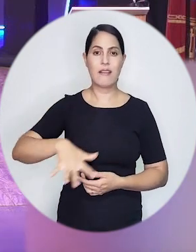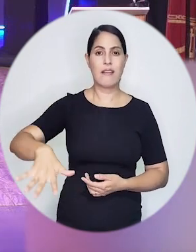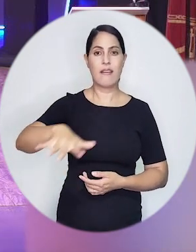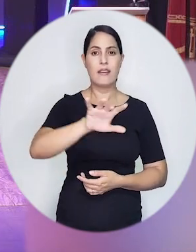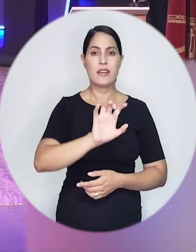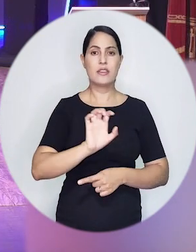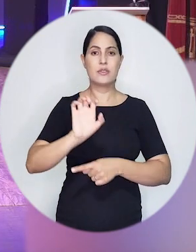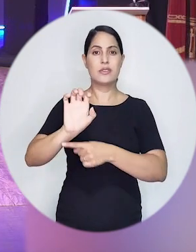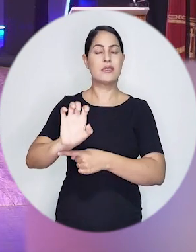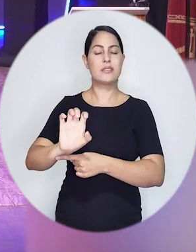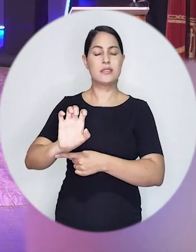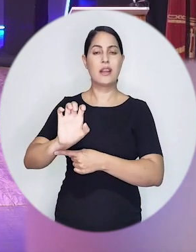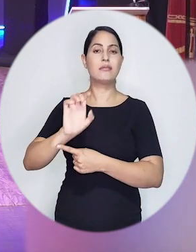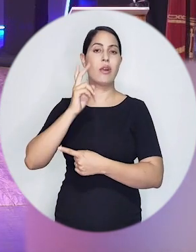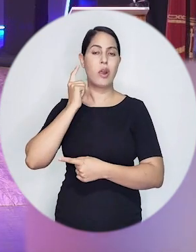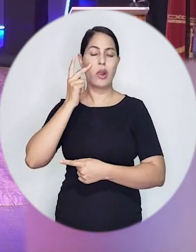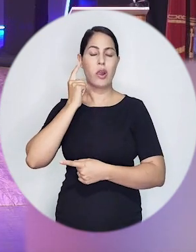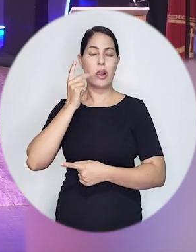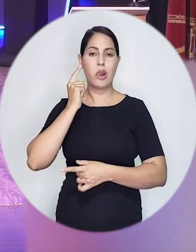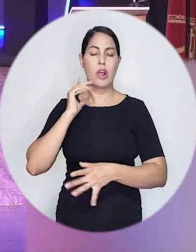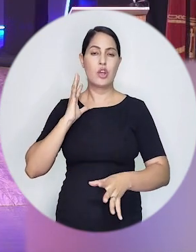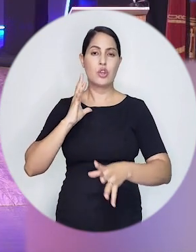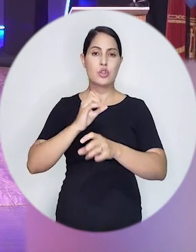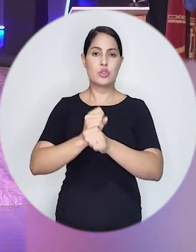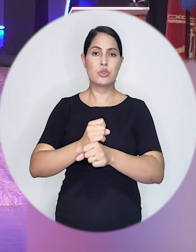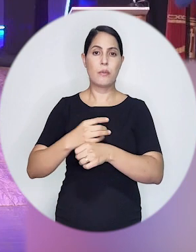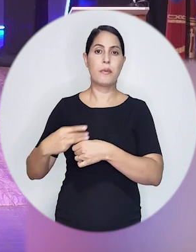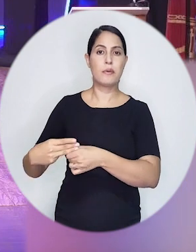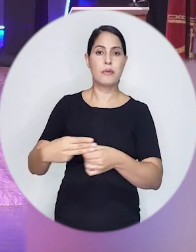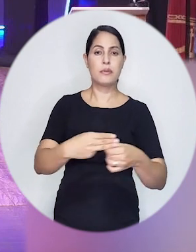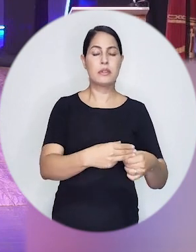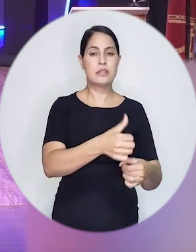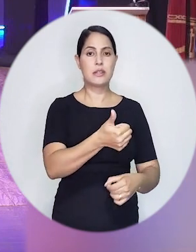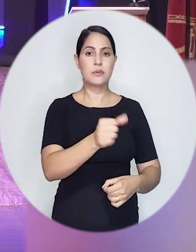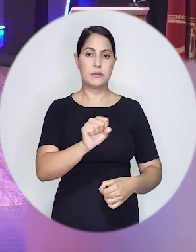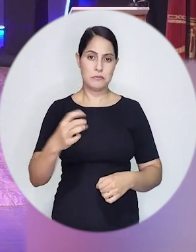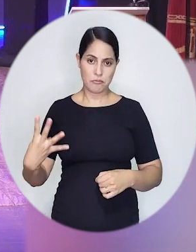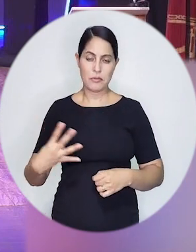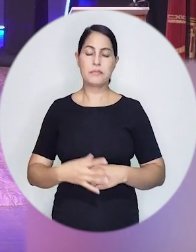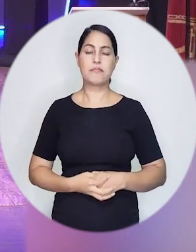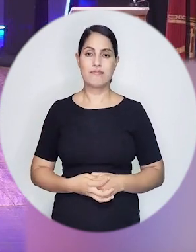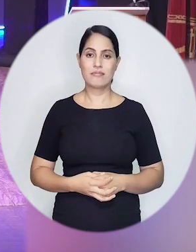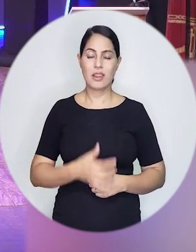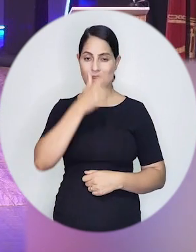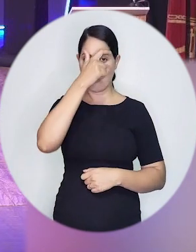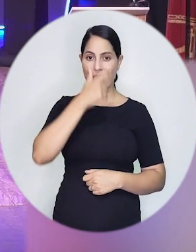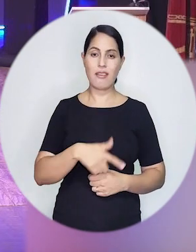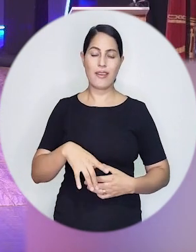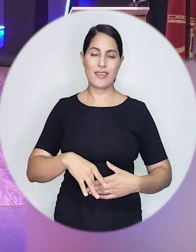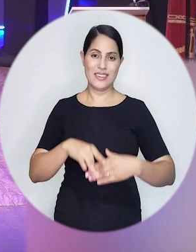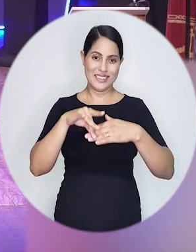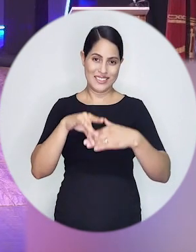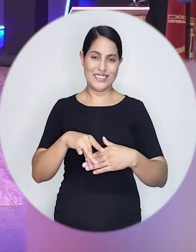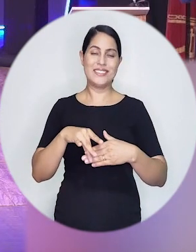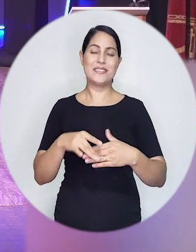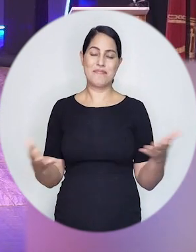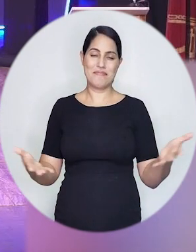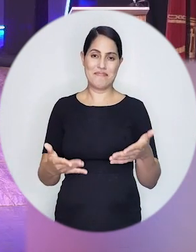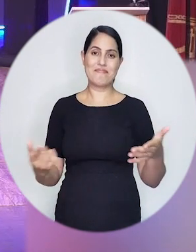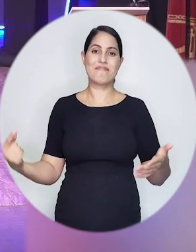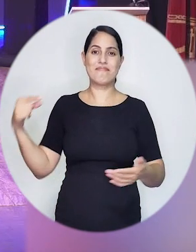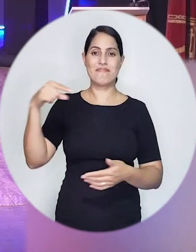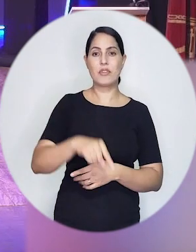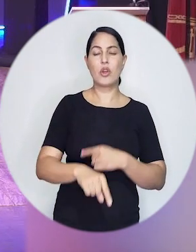50 mil advogados e advogadas que atuam nos 184 municípios cearenses. É um orgulho enorme me reunir com